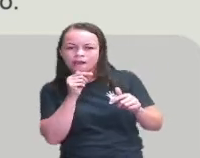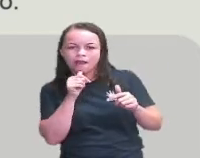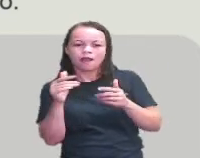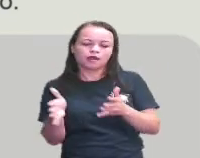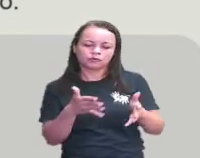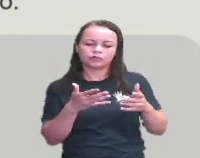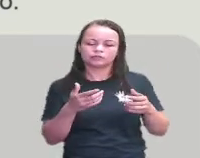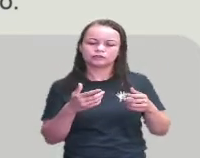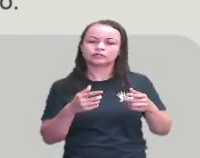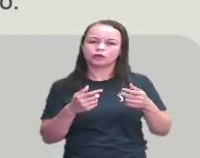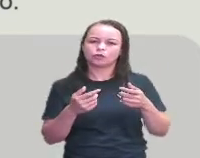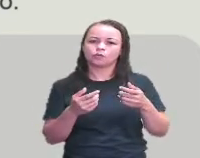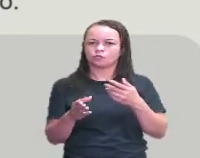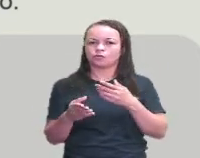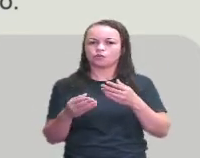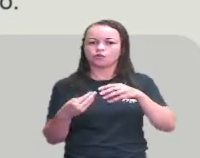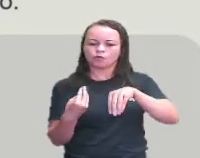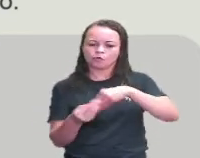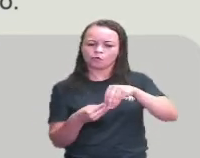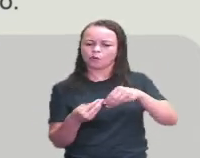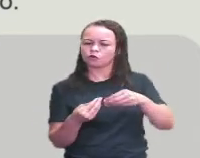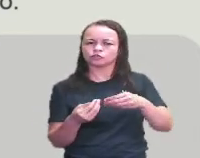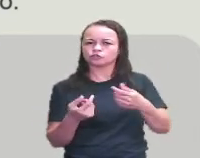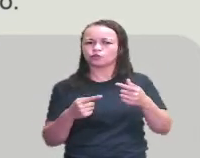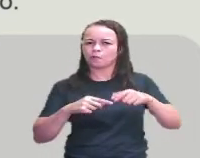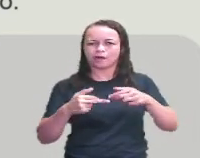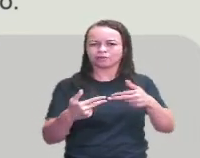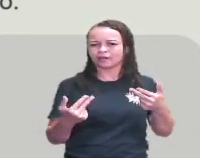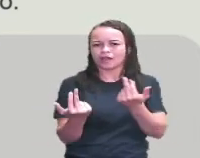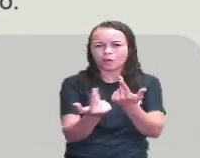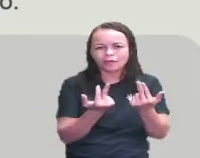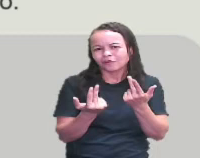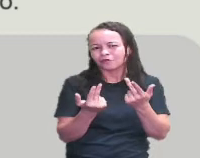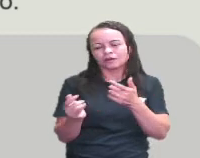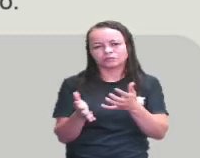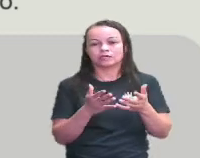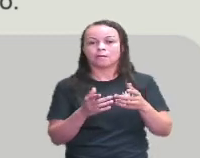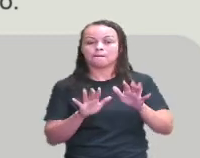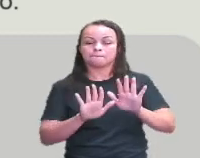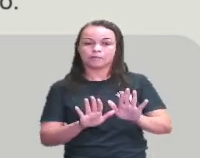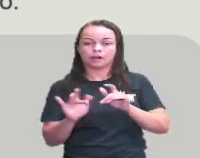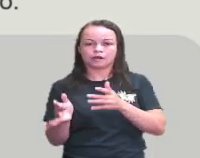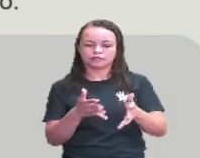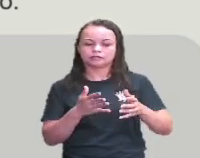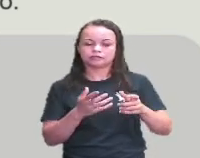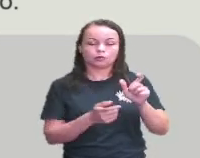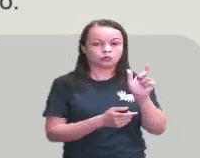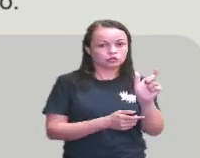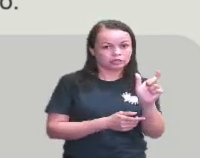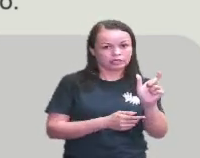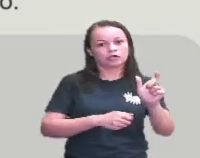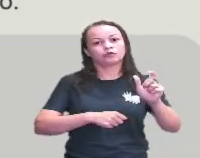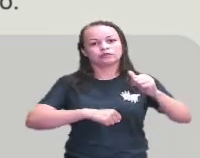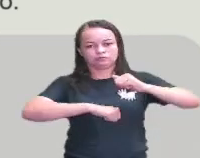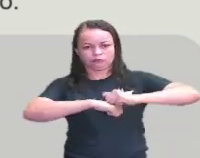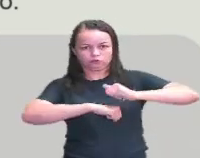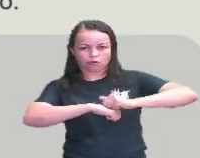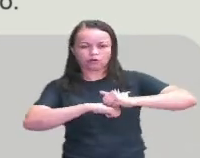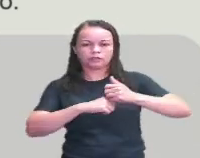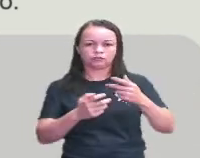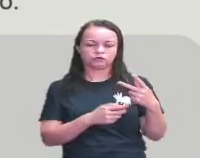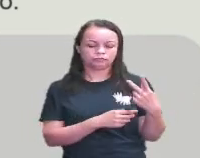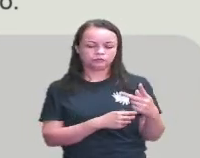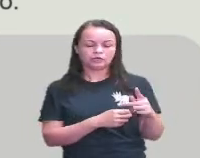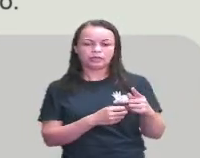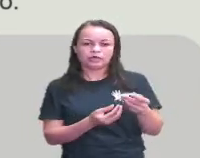do mesmo material. Porém, a partir do estado físico da matéria, que o gelo se encontra solidificado,